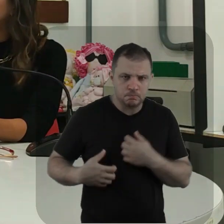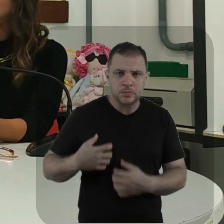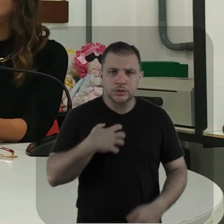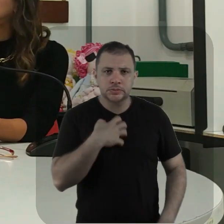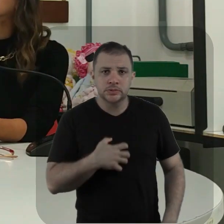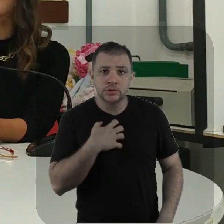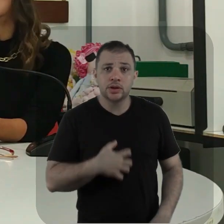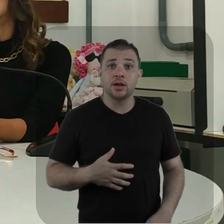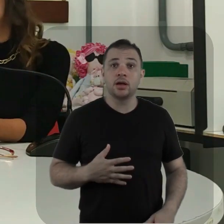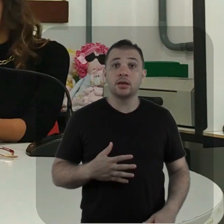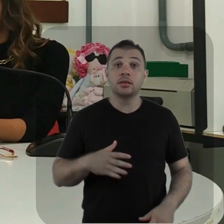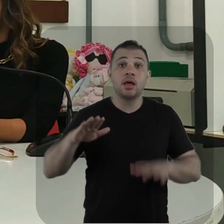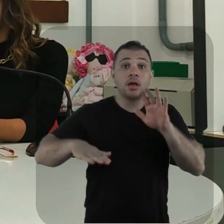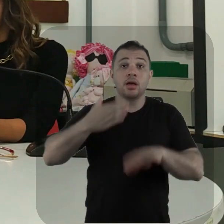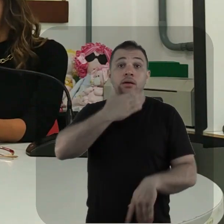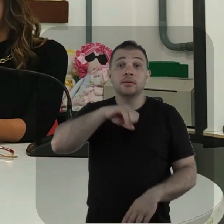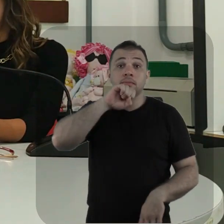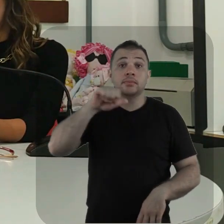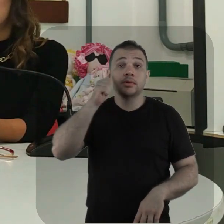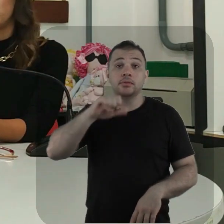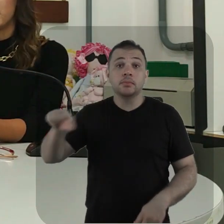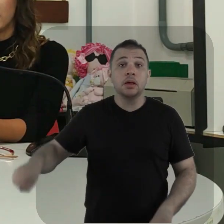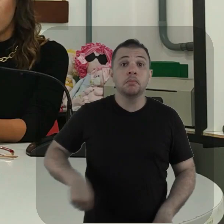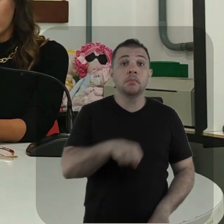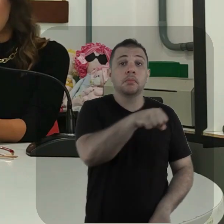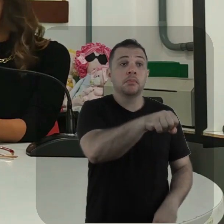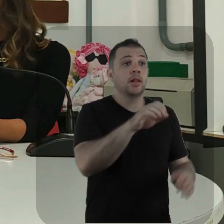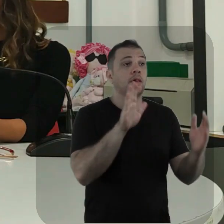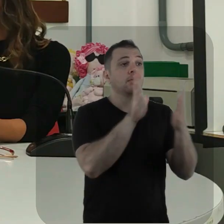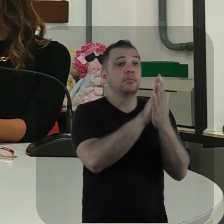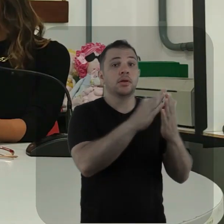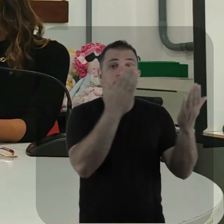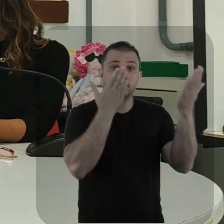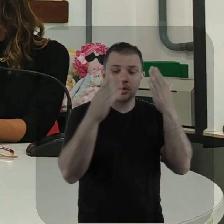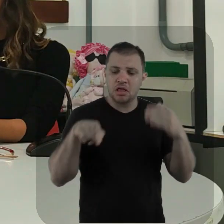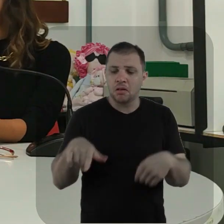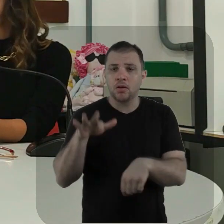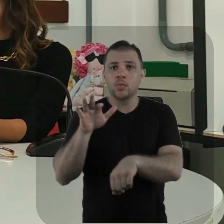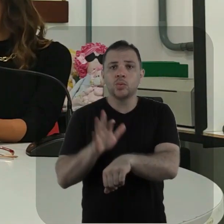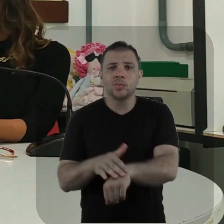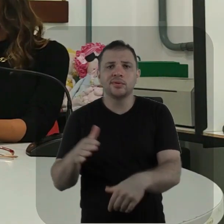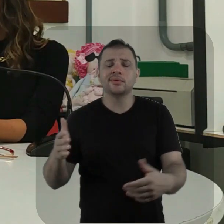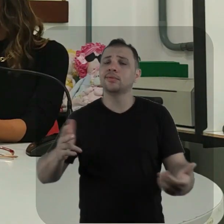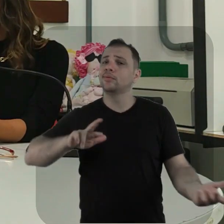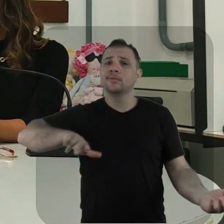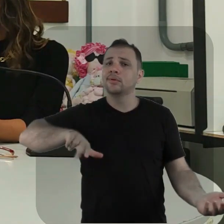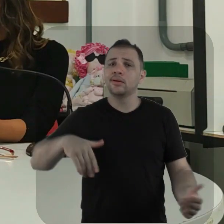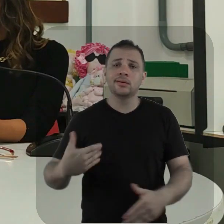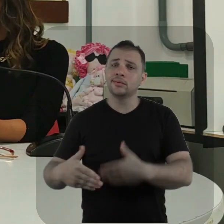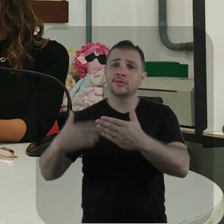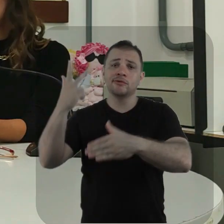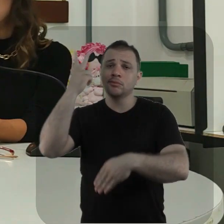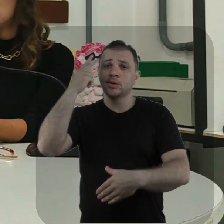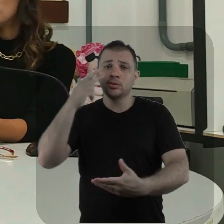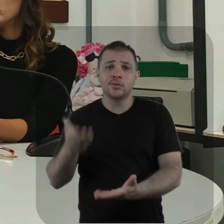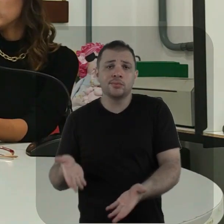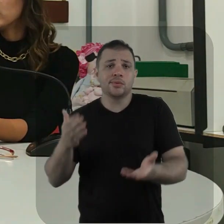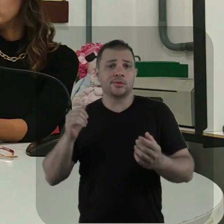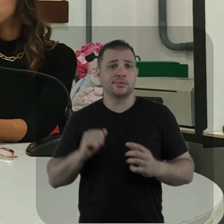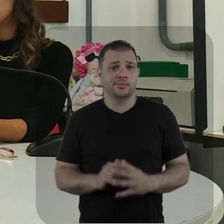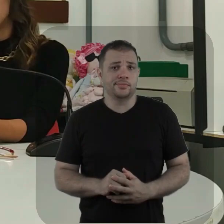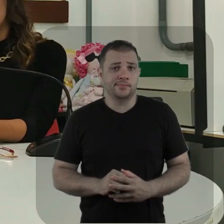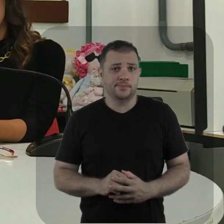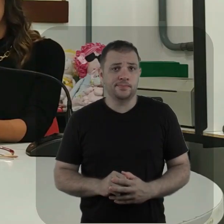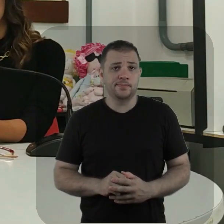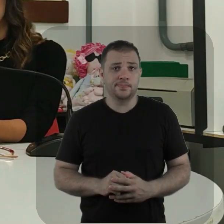sido entendido muito como um adoecimento. Então, a gente precisa ter um olhar muito sensível para fazer essa distinção, né? E, ao